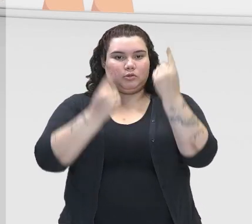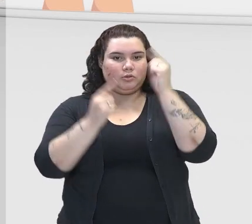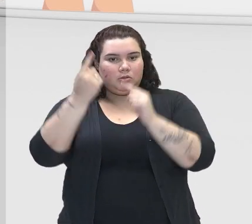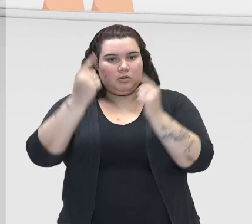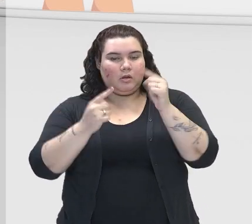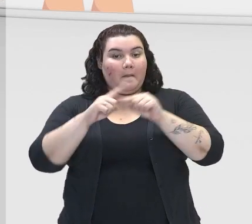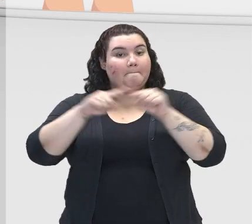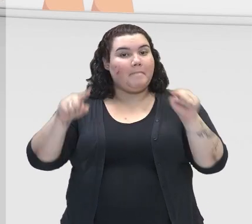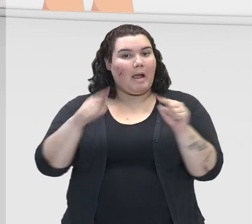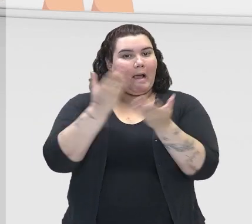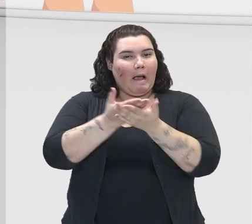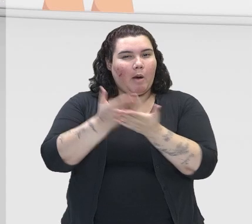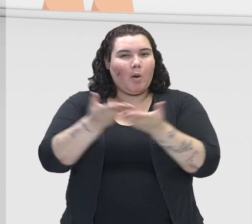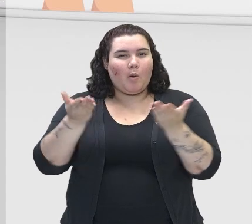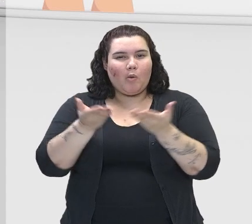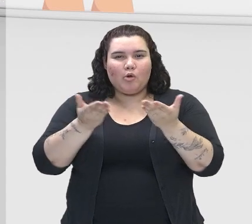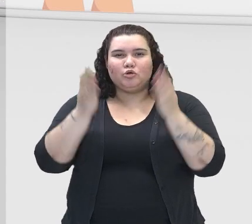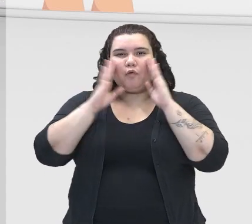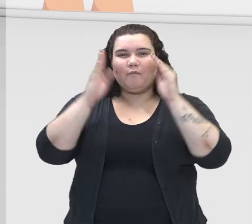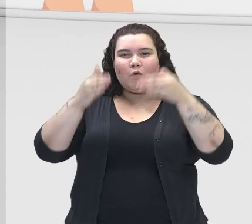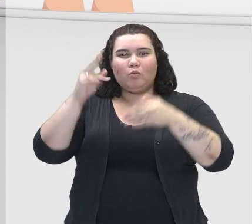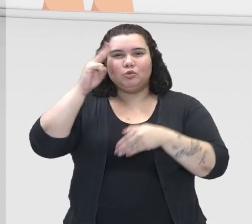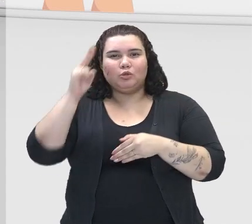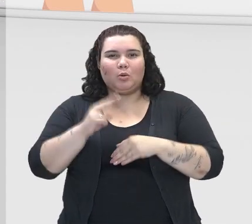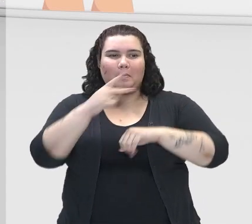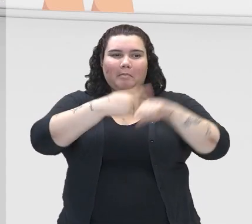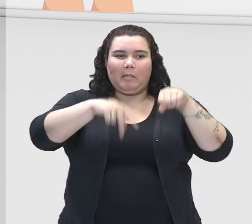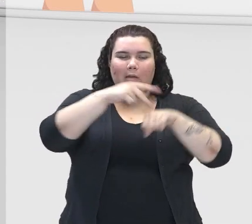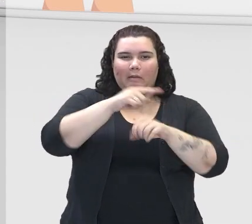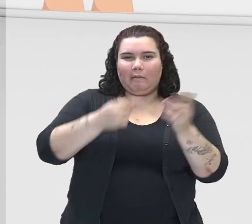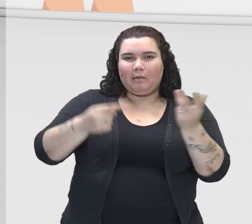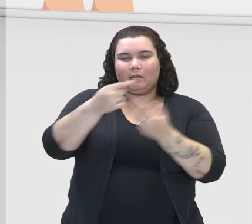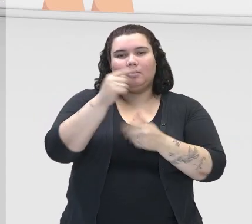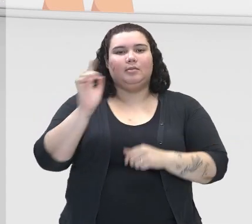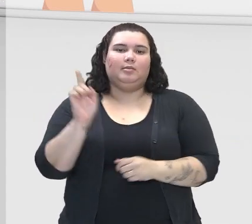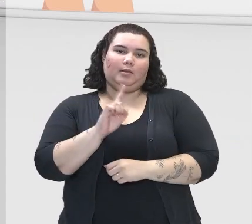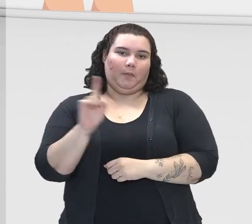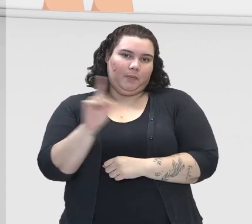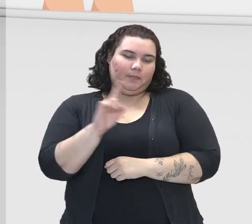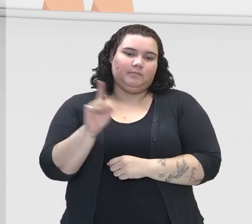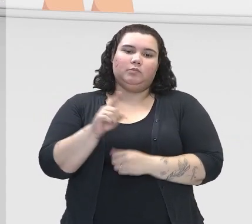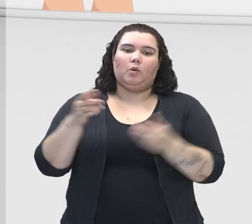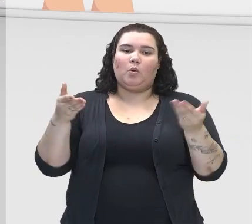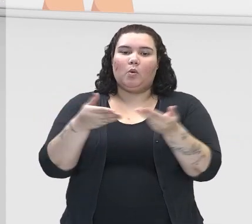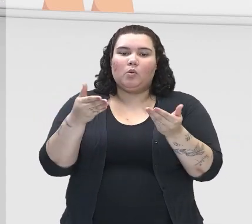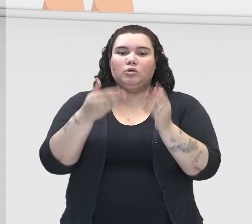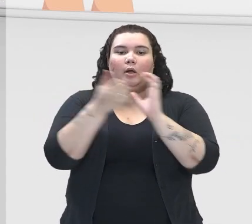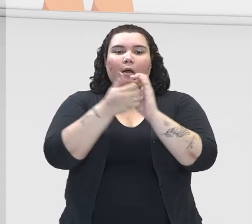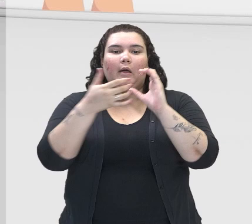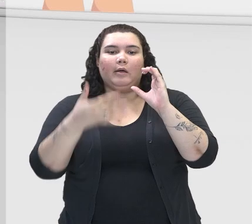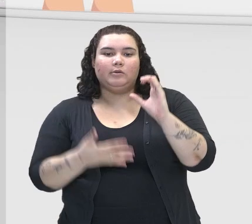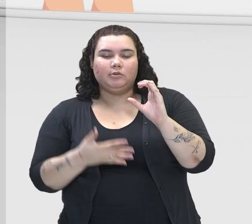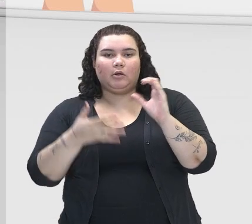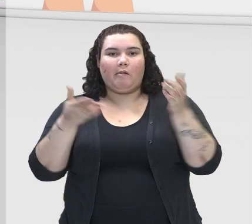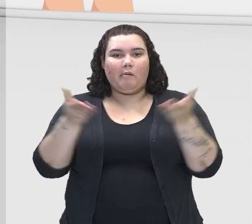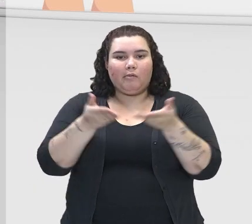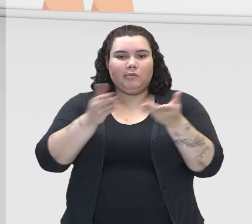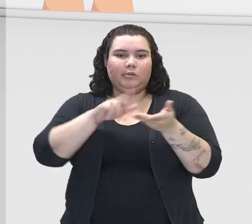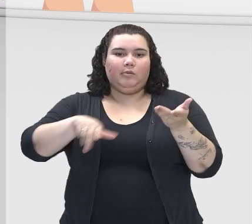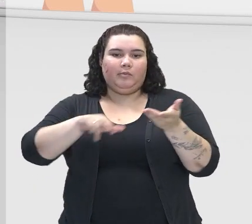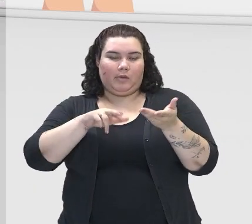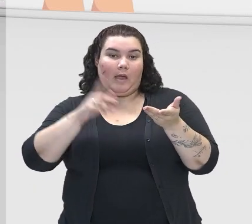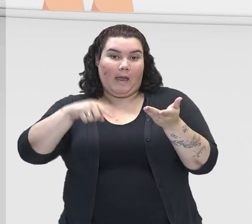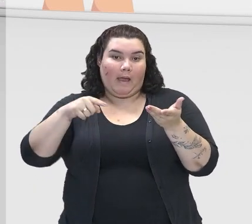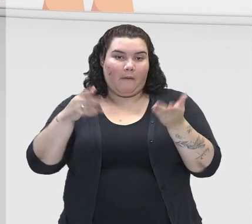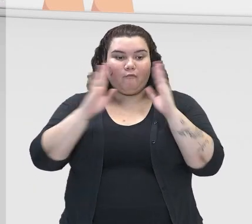sobre a história dos países, né? Não é sobre essas coisas, é sobre como é agora, né? Quais são as características agora desses países.